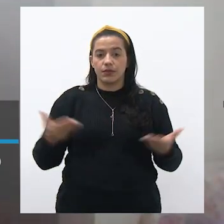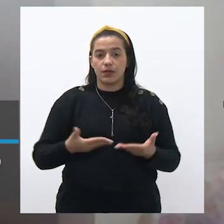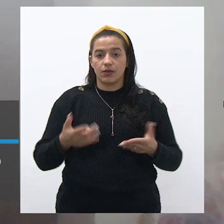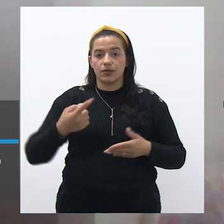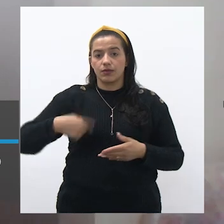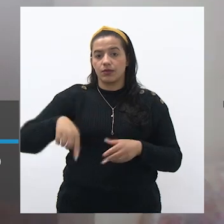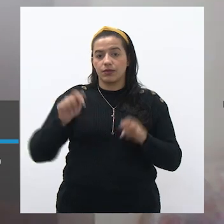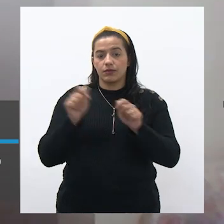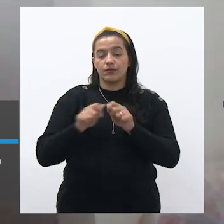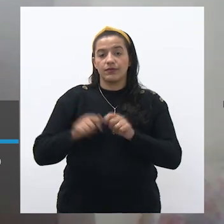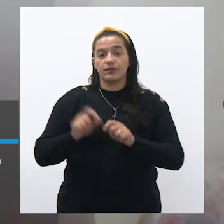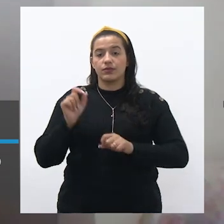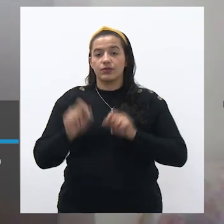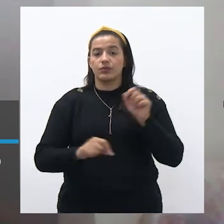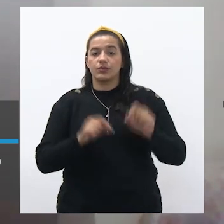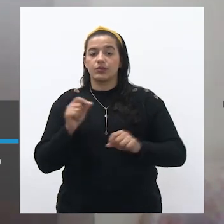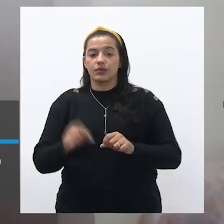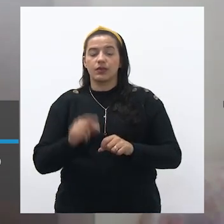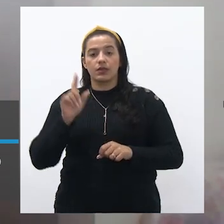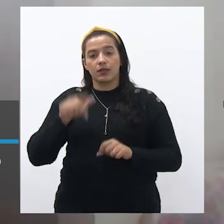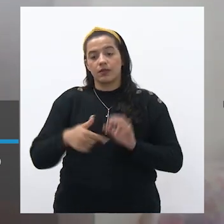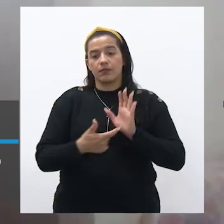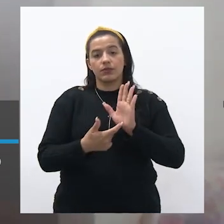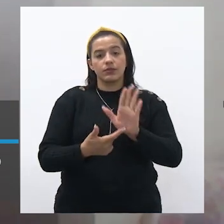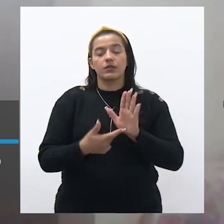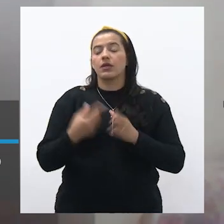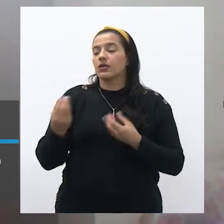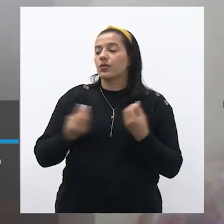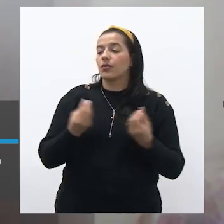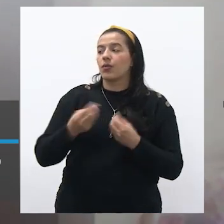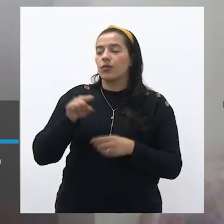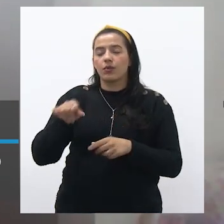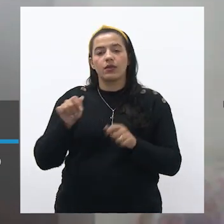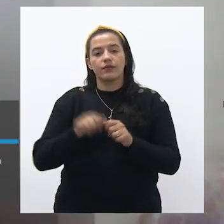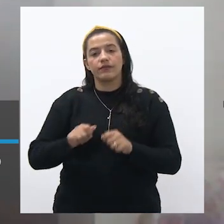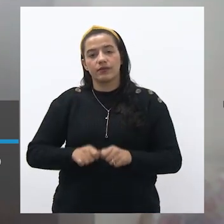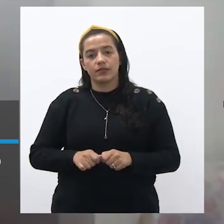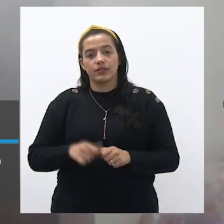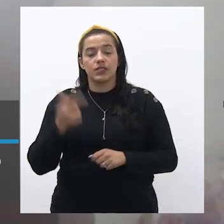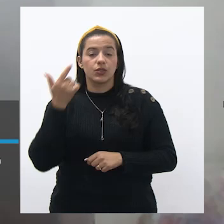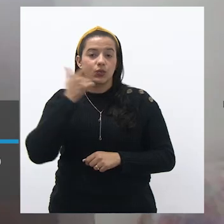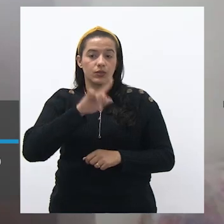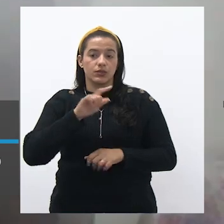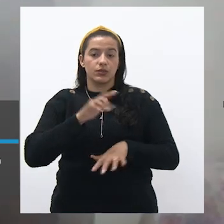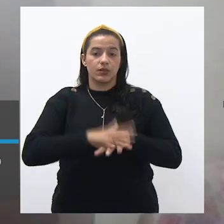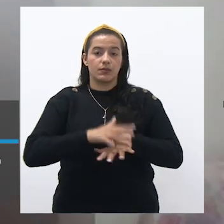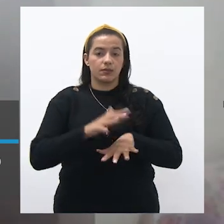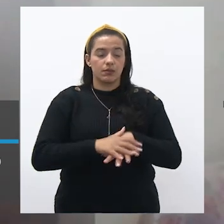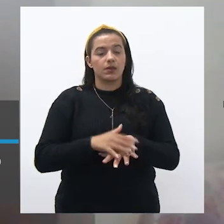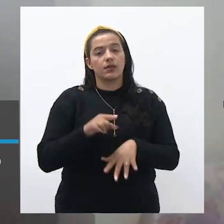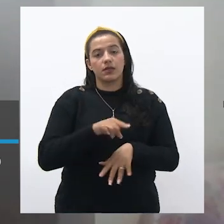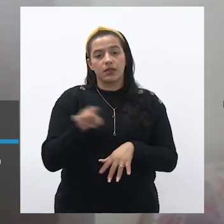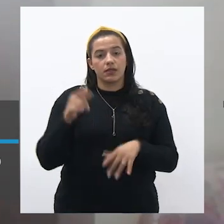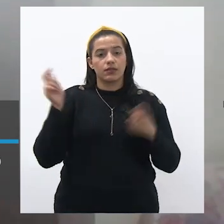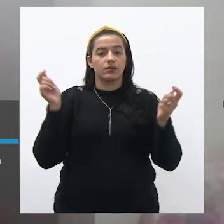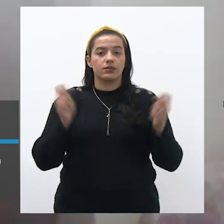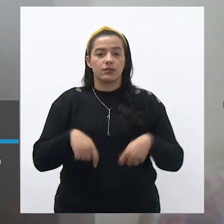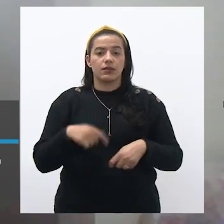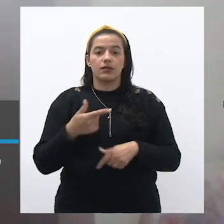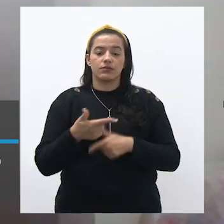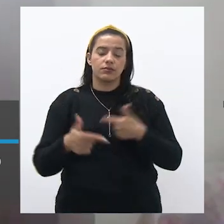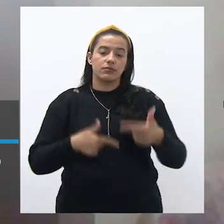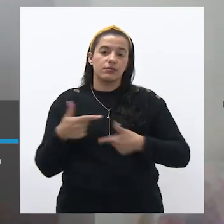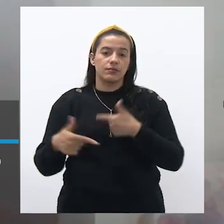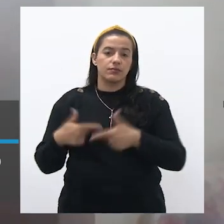nesse exercício é mostrar para ele como ele colocou em prática. Se ele conseguiu na matemática, ele também consegue quando ele for buscar algum